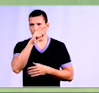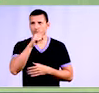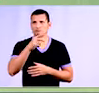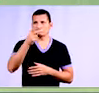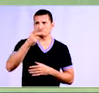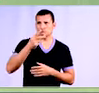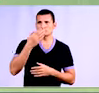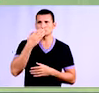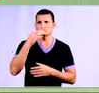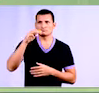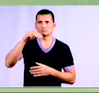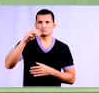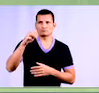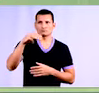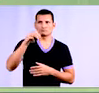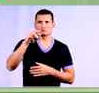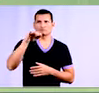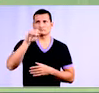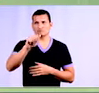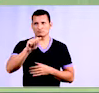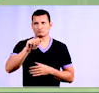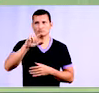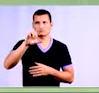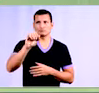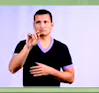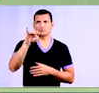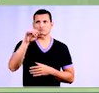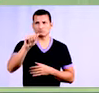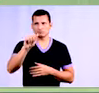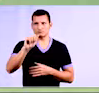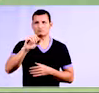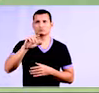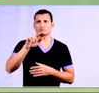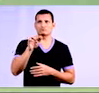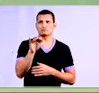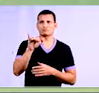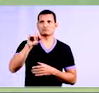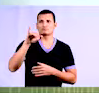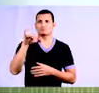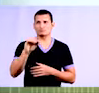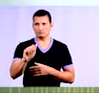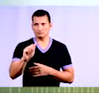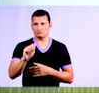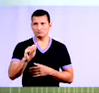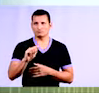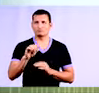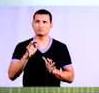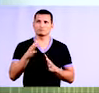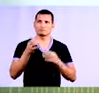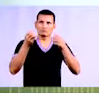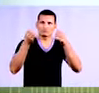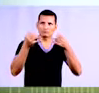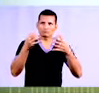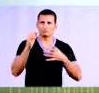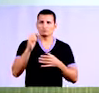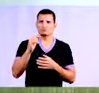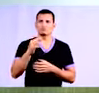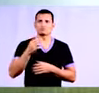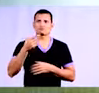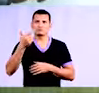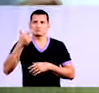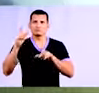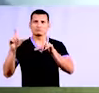tipos de memória. Memória lógica e memória física. Nós já comentamos, salvo engano, no segundo ou no primeiro slide,